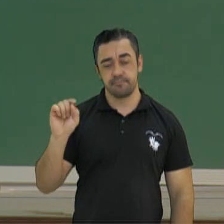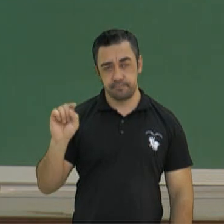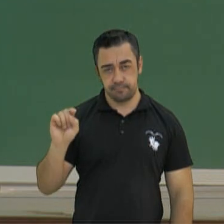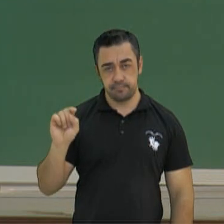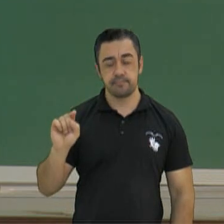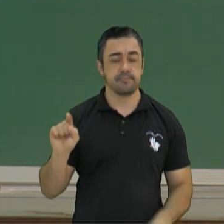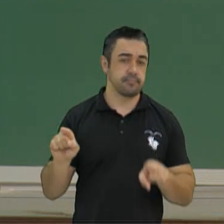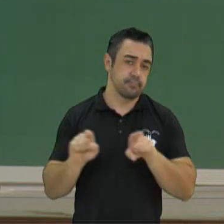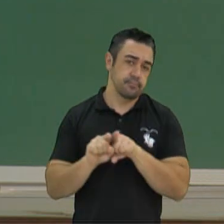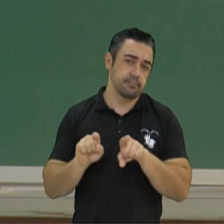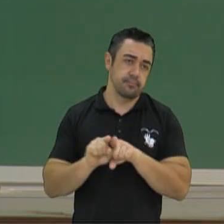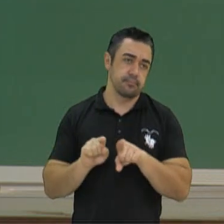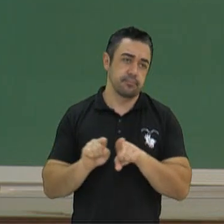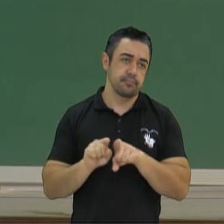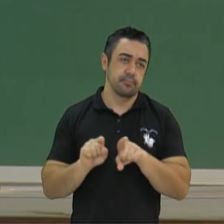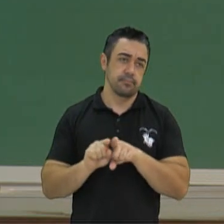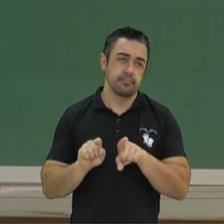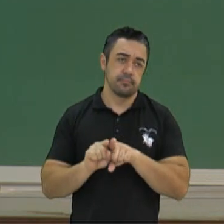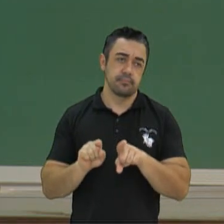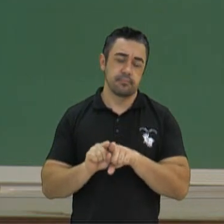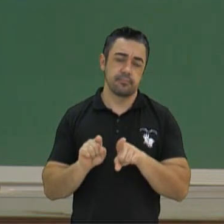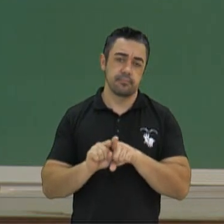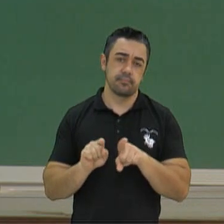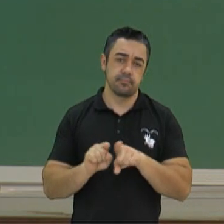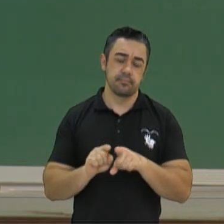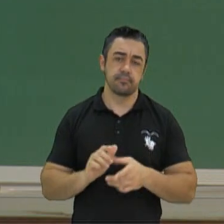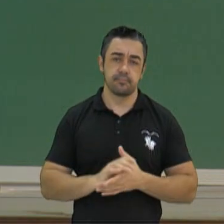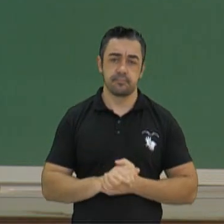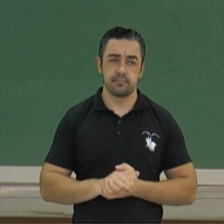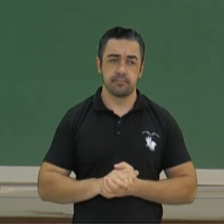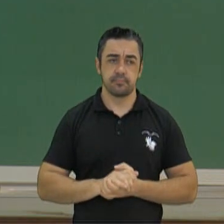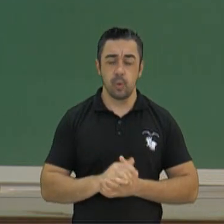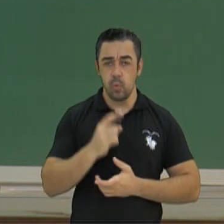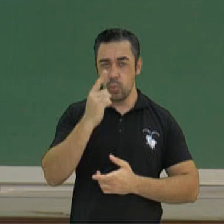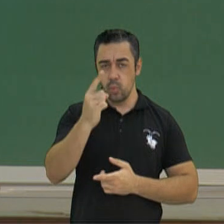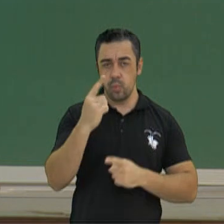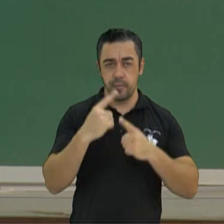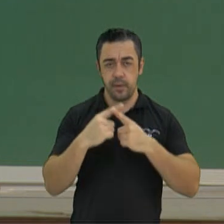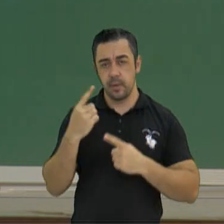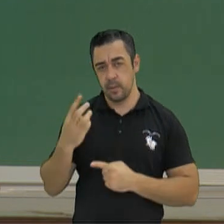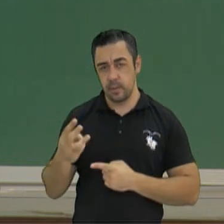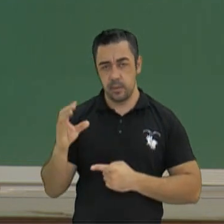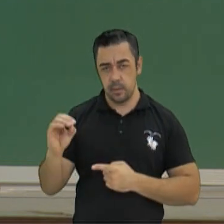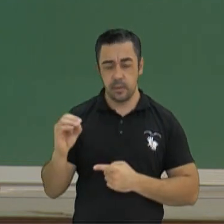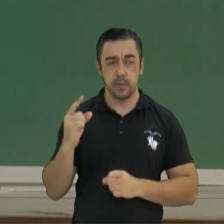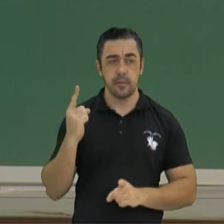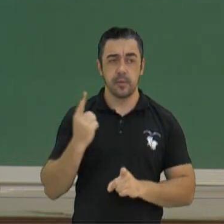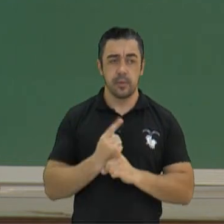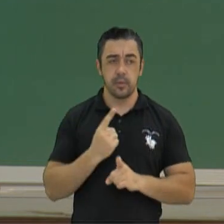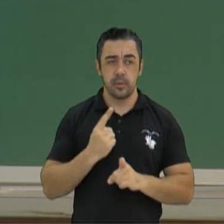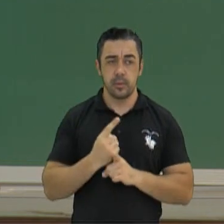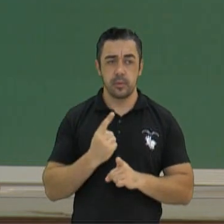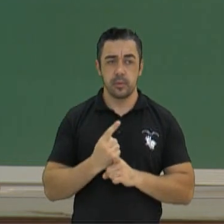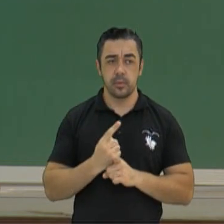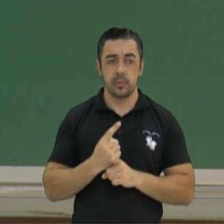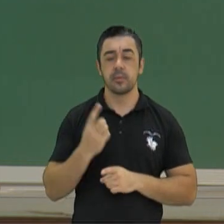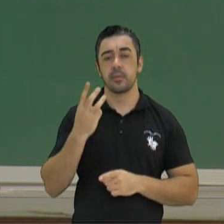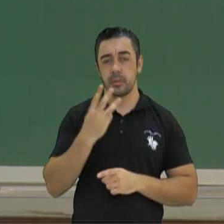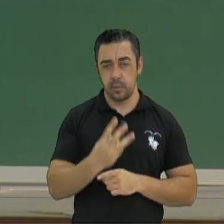outro lado também. Tá? Então, vou multiplicar 1 mililitro ali por 30, eu tenho